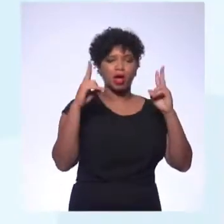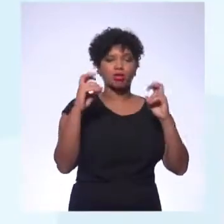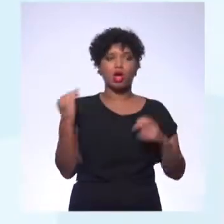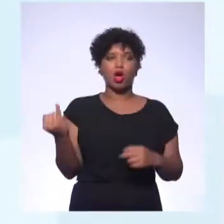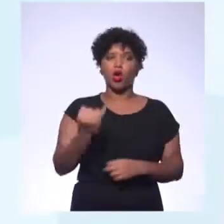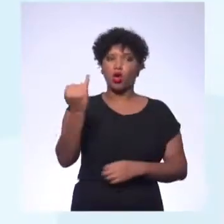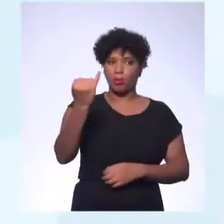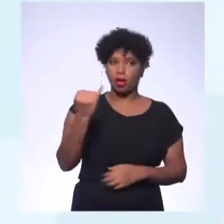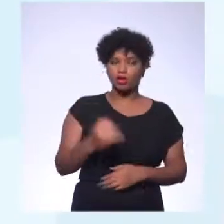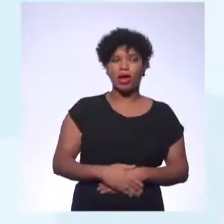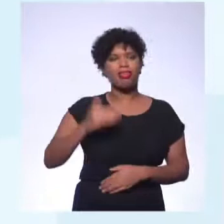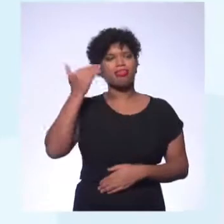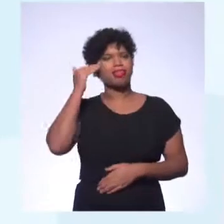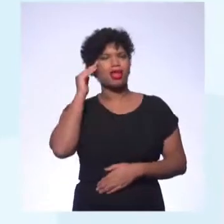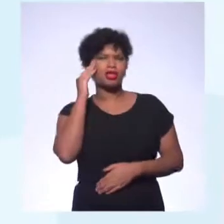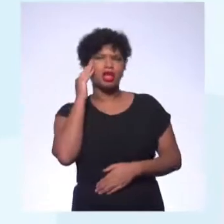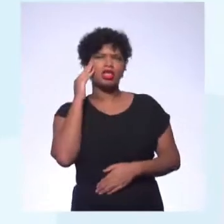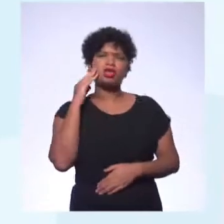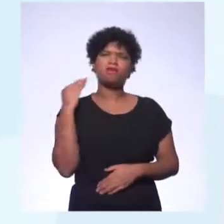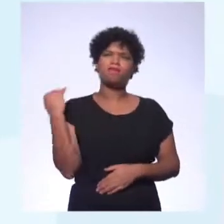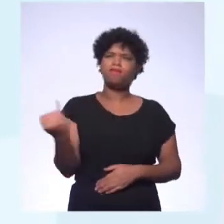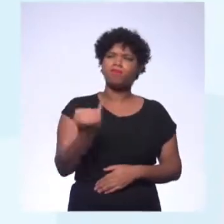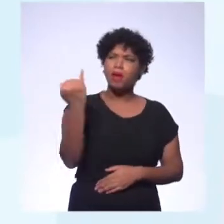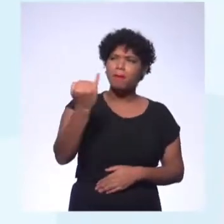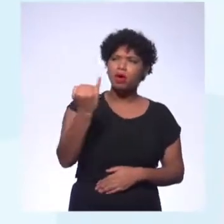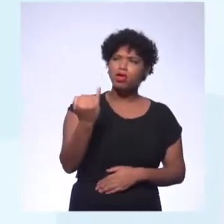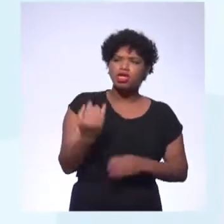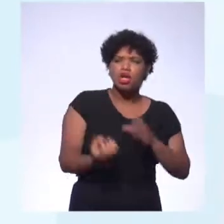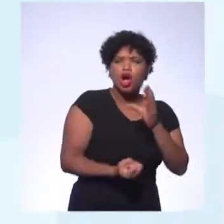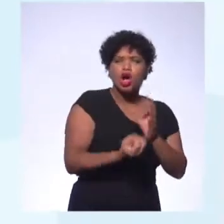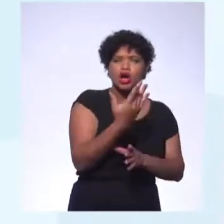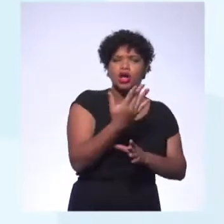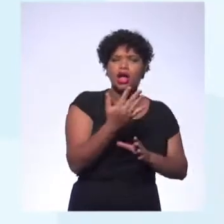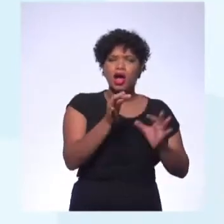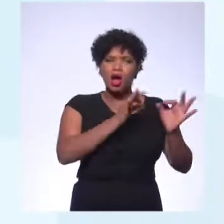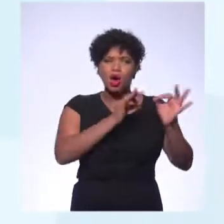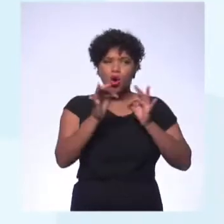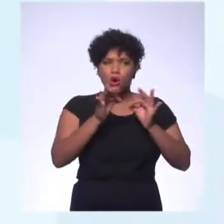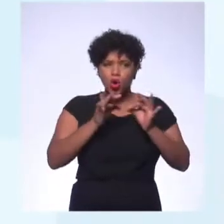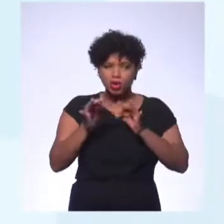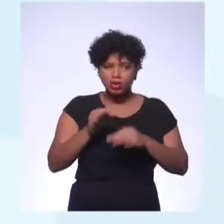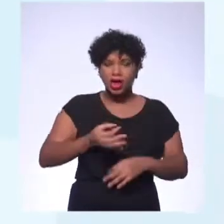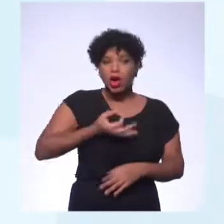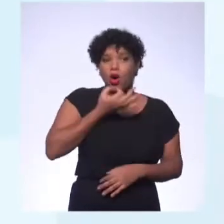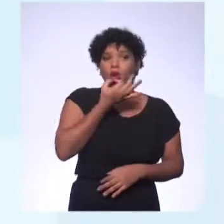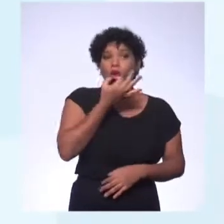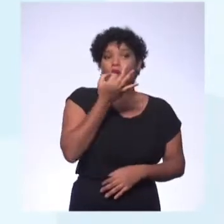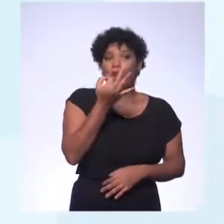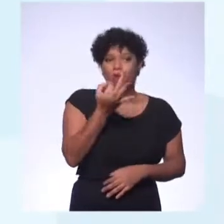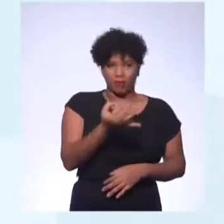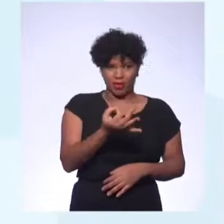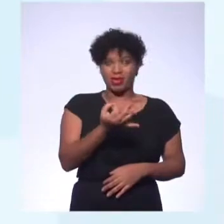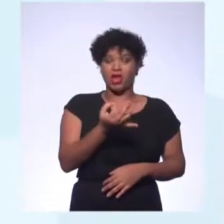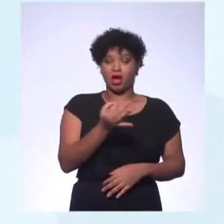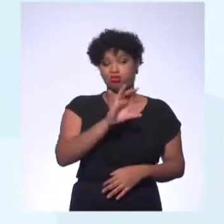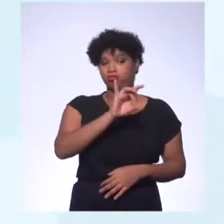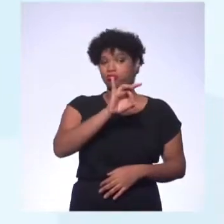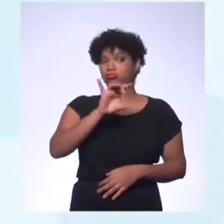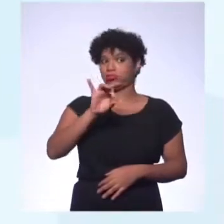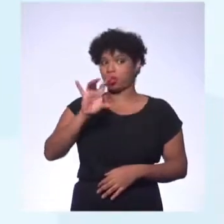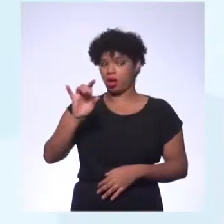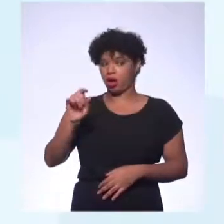pertinente, entender a importância da construção de bons argumentos para a estruturação de